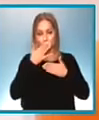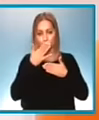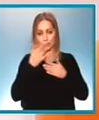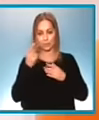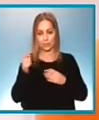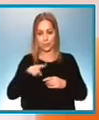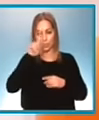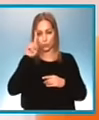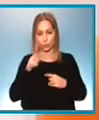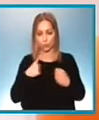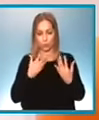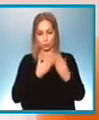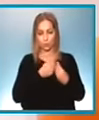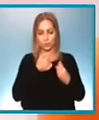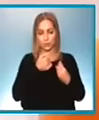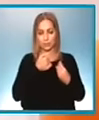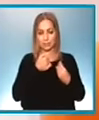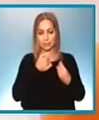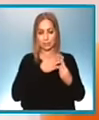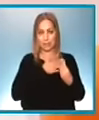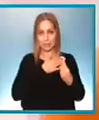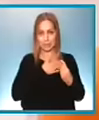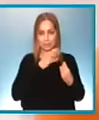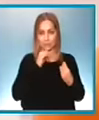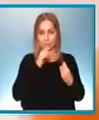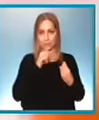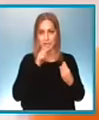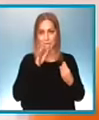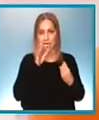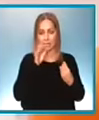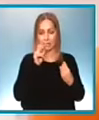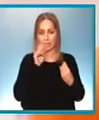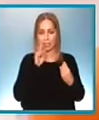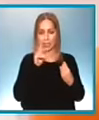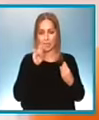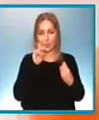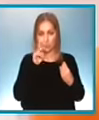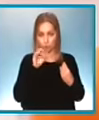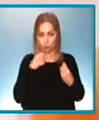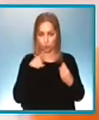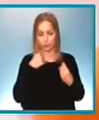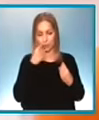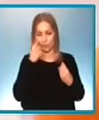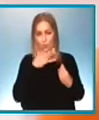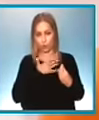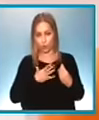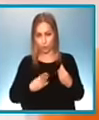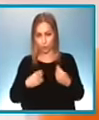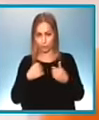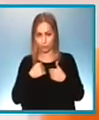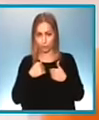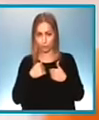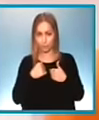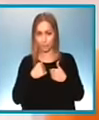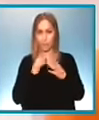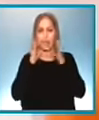com 15 amigos, em Sarajevo, eu disse, olha, tenho uma coisa que gosto muito de fazer para mim, que eu gosto, que me aquece a